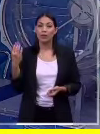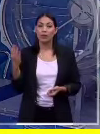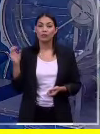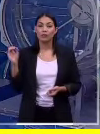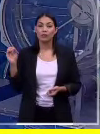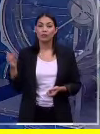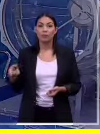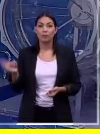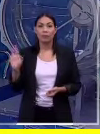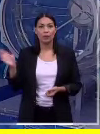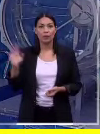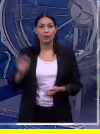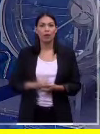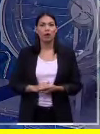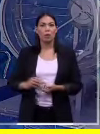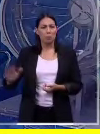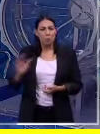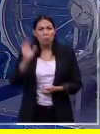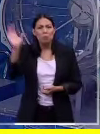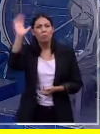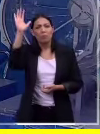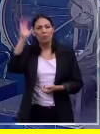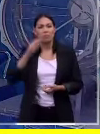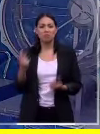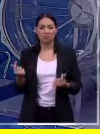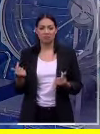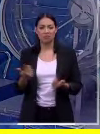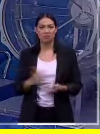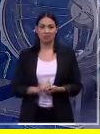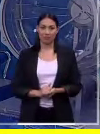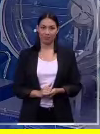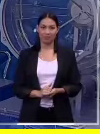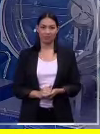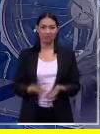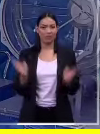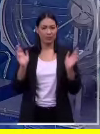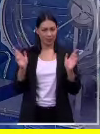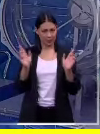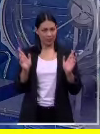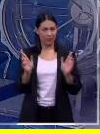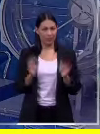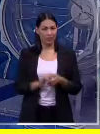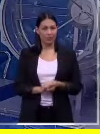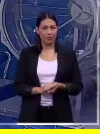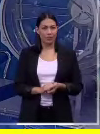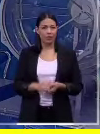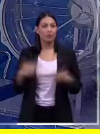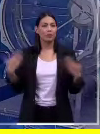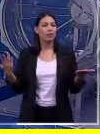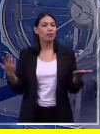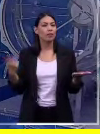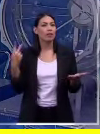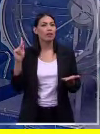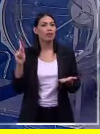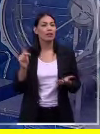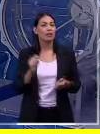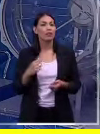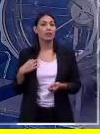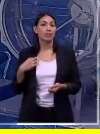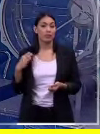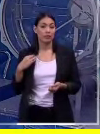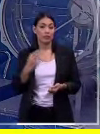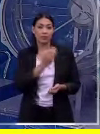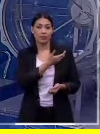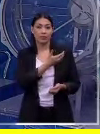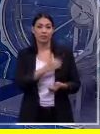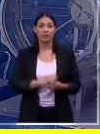400 mil reais. Muito dinheiro na Time Mania hoje. Você está esperando aí? Qual é o seu time do coração? Tem também o sorteio do time do